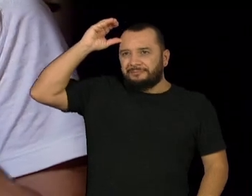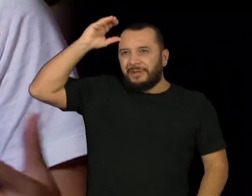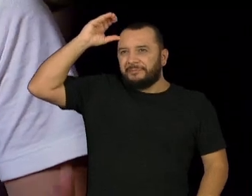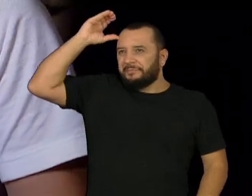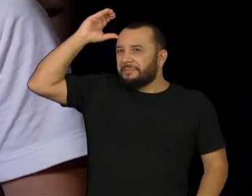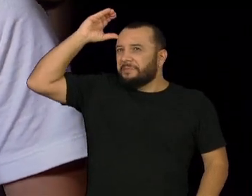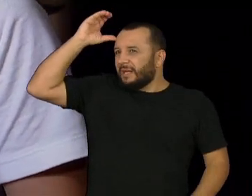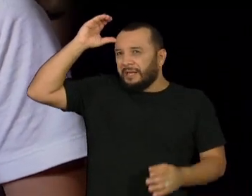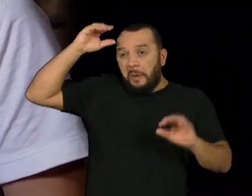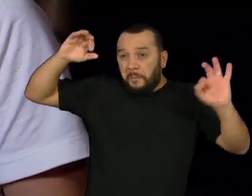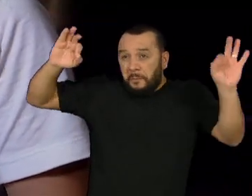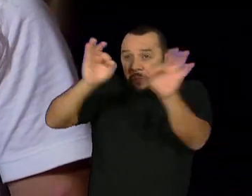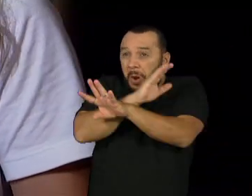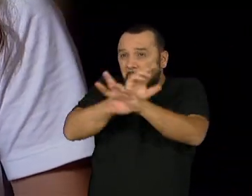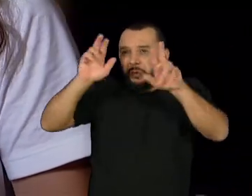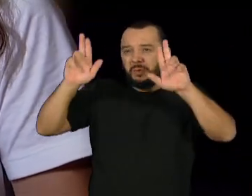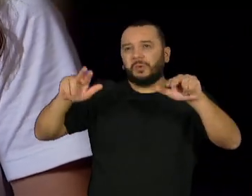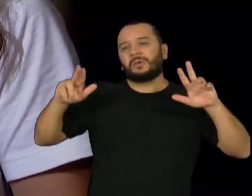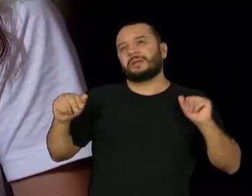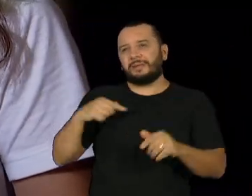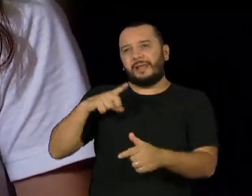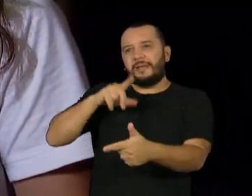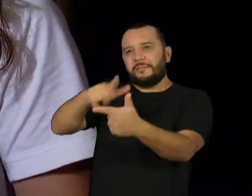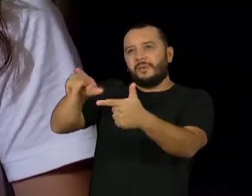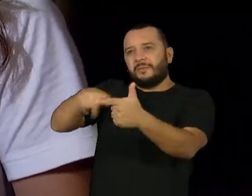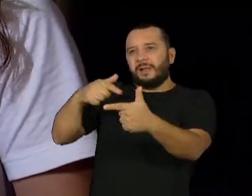para os quais eu não estava. Né?